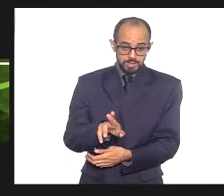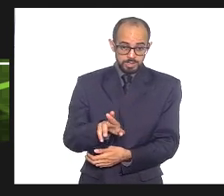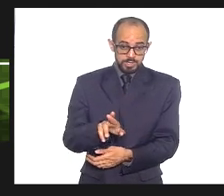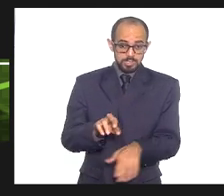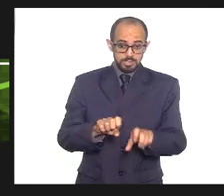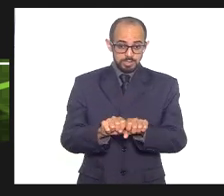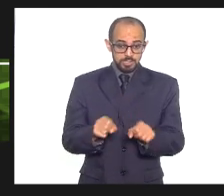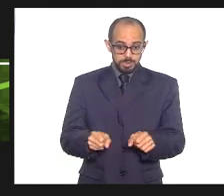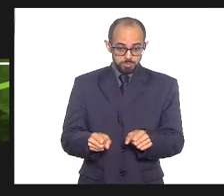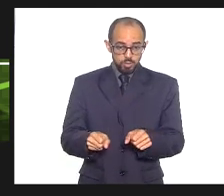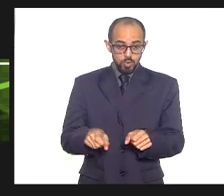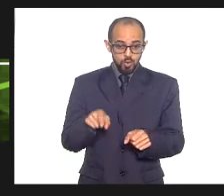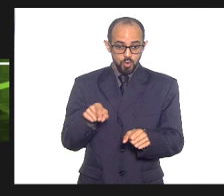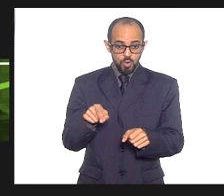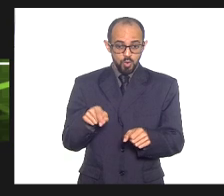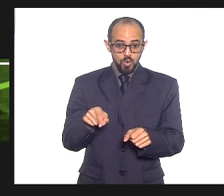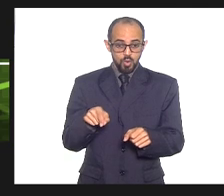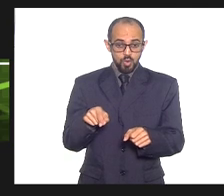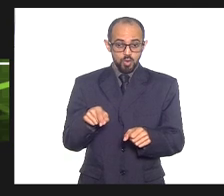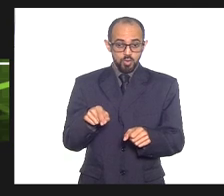foi